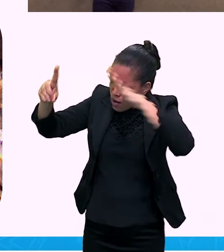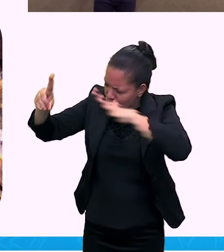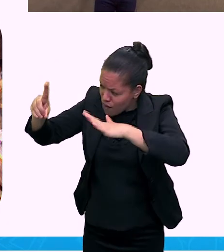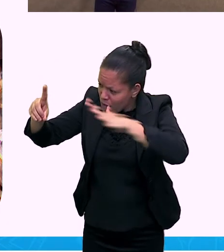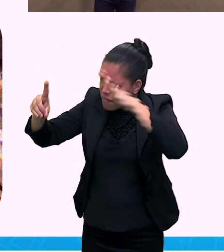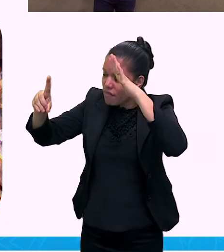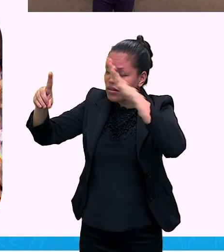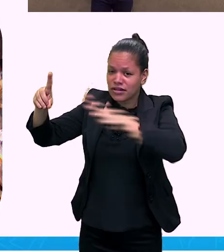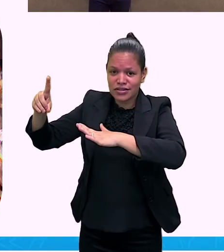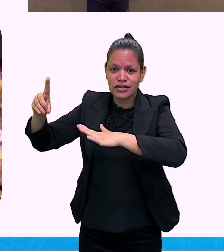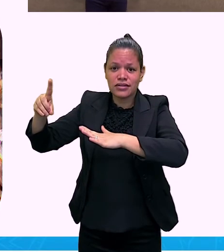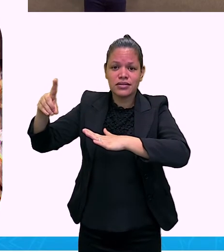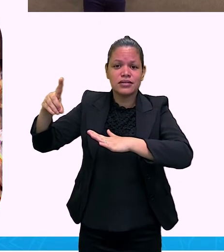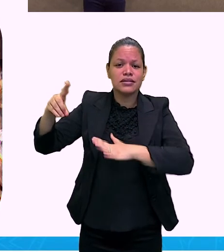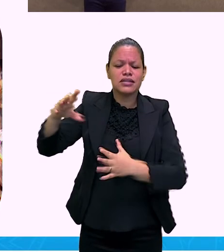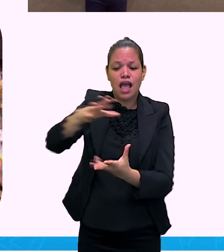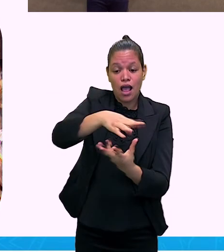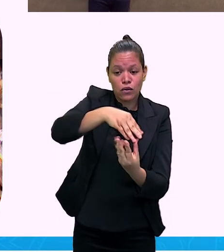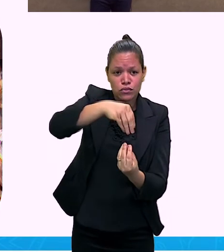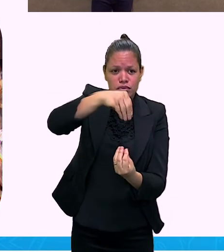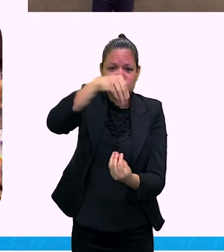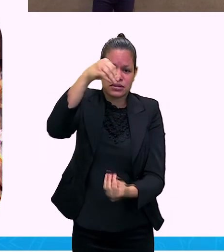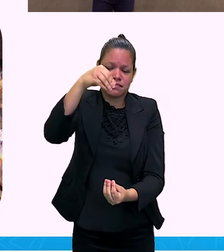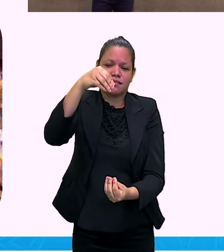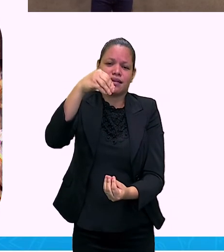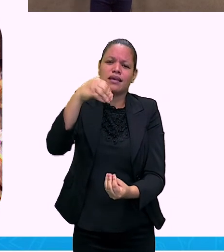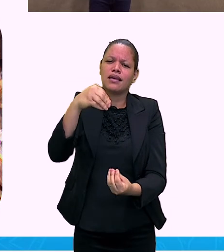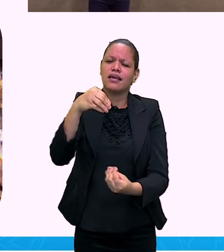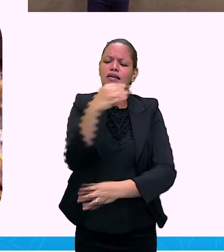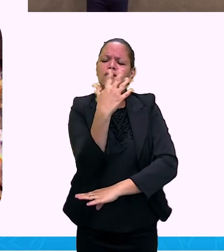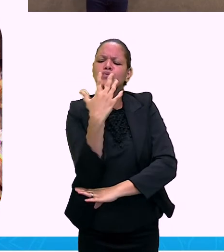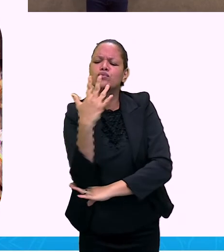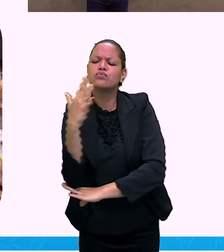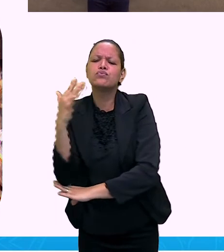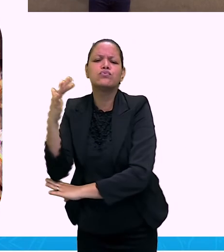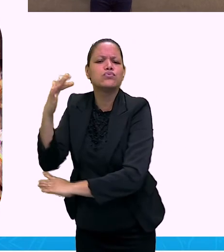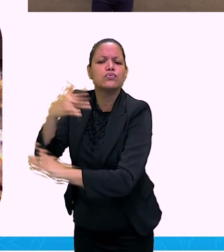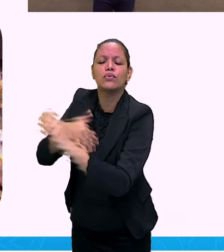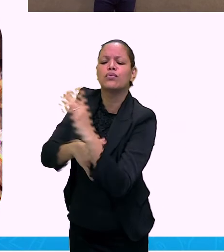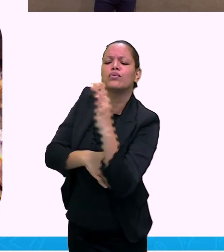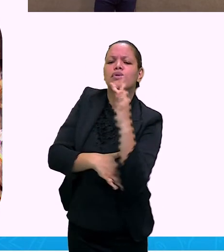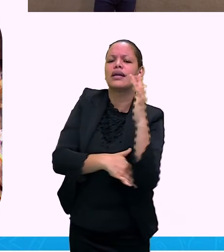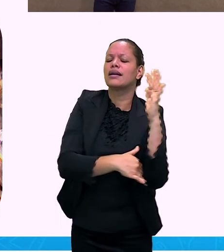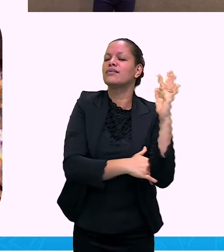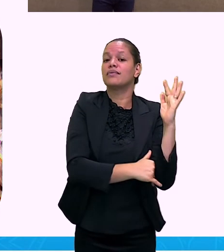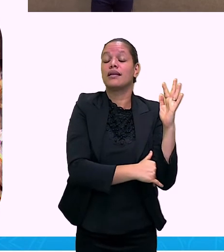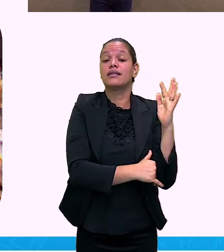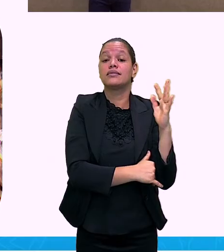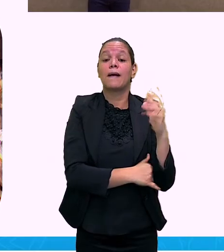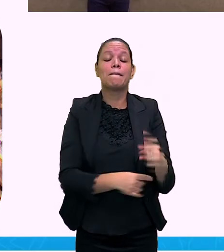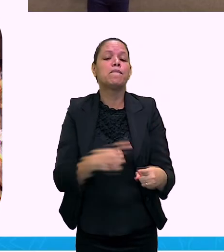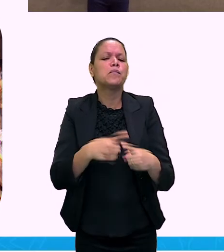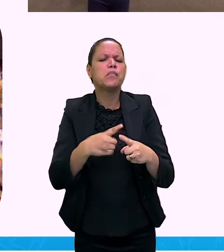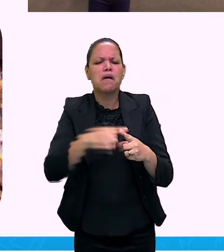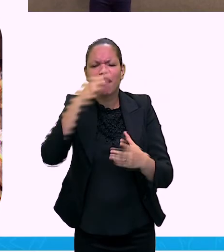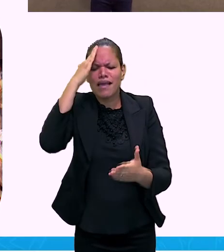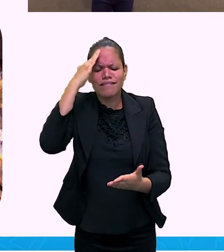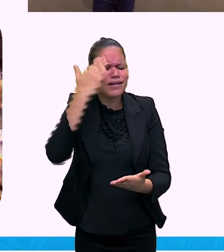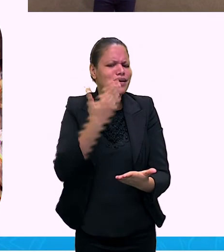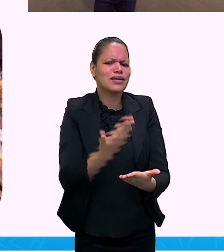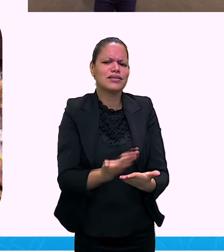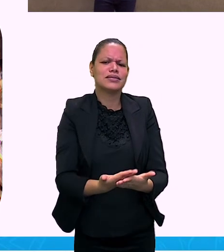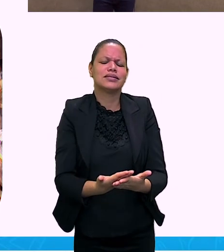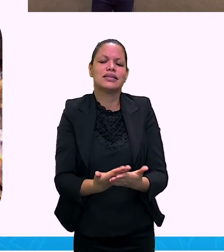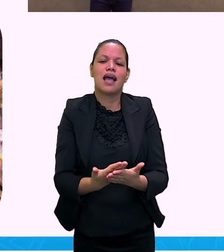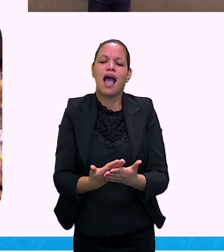à natureza e aos espíritos, pois eles que davam, ajudavam toda essa questão de ganhar, né, essa questão